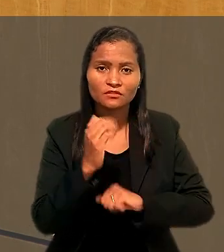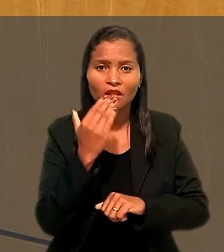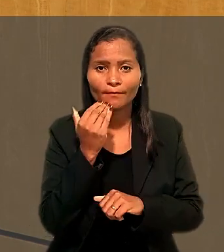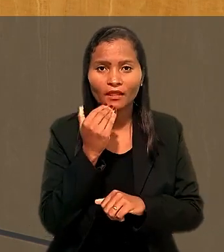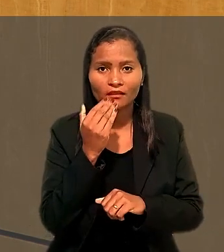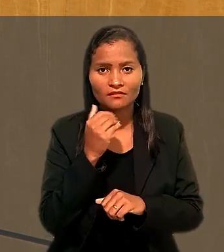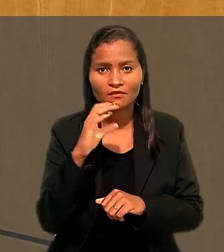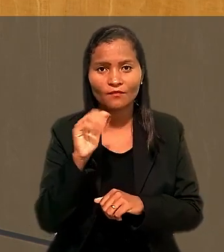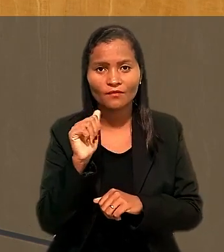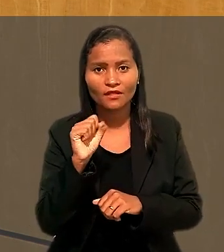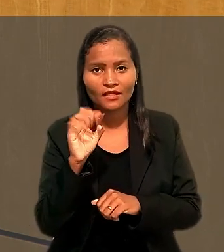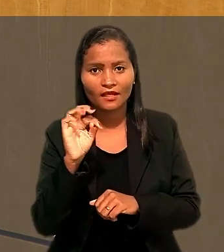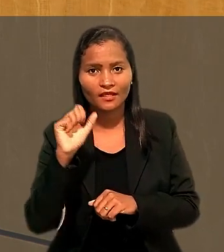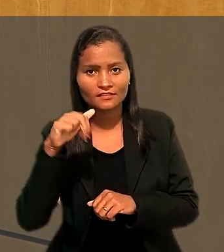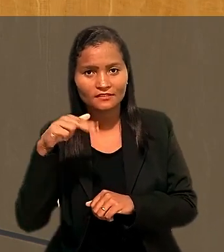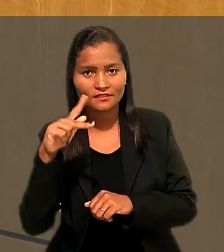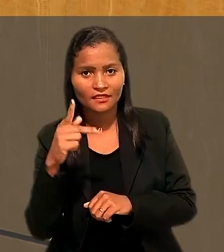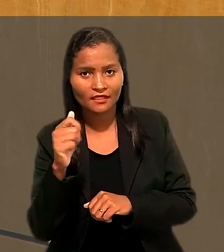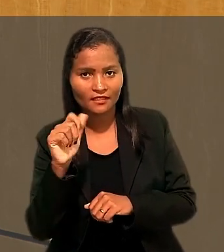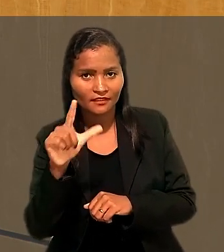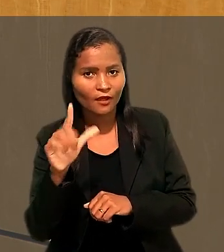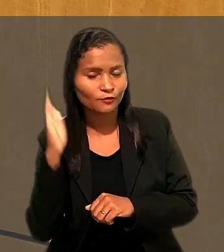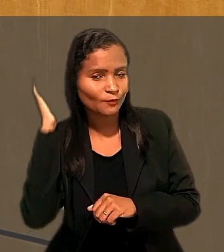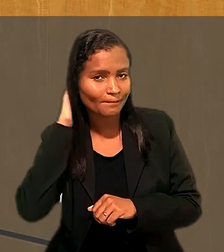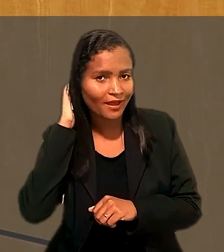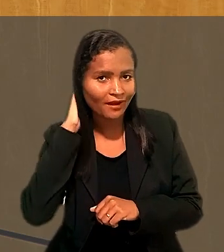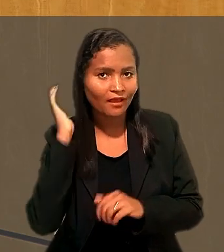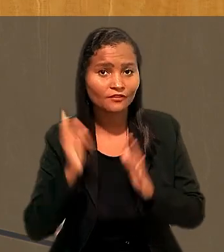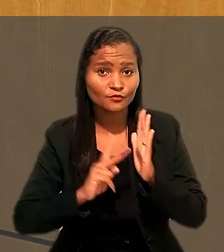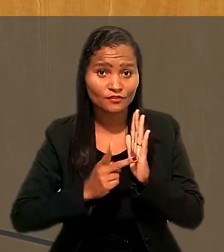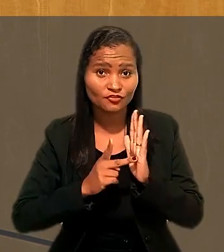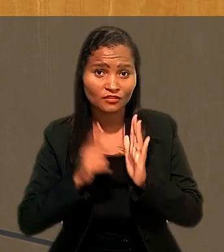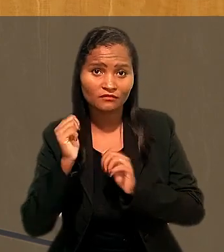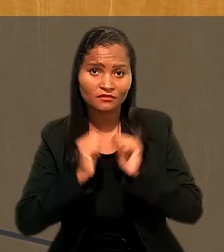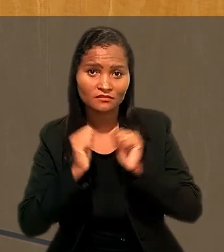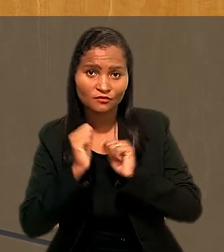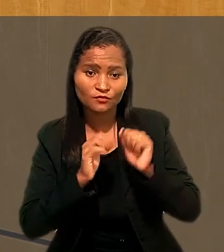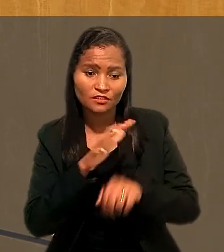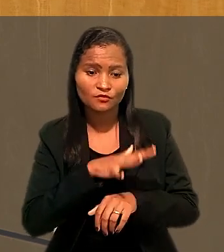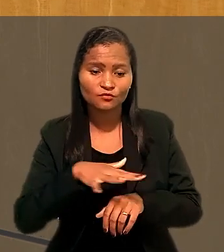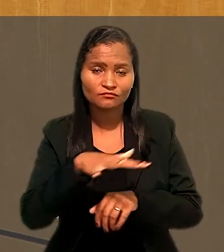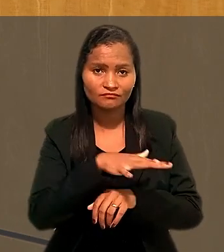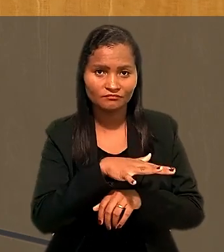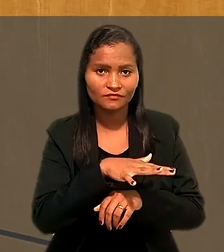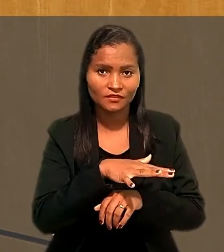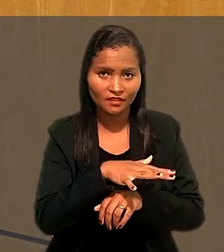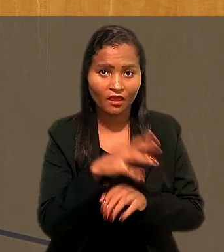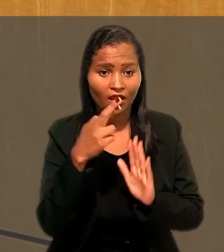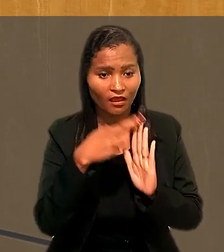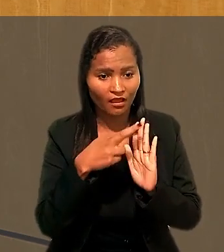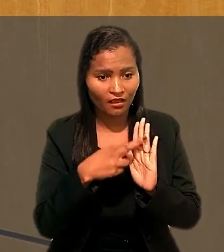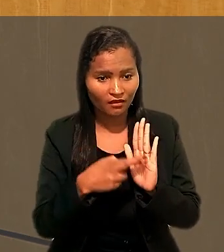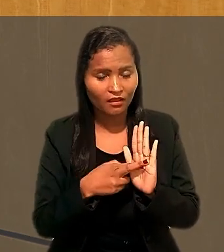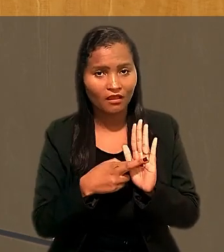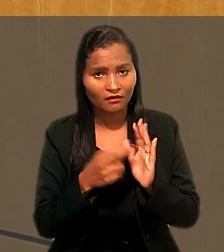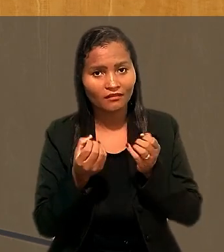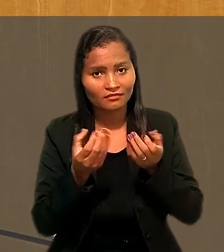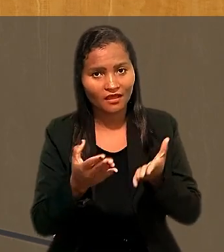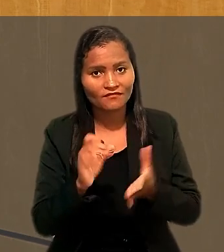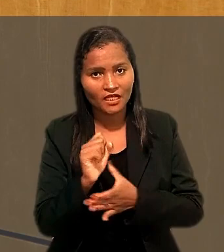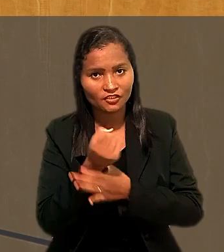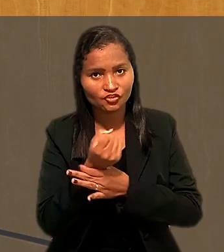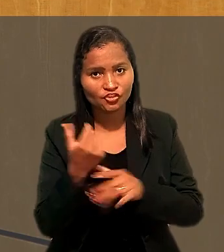de Alimentação de Castanhal e região no Pará e o Sindicato das Indústrias do Setor. A regra previa a garantia do